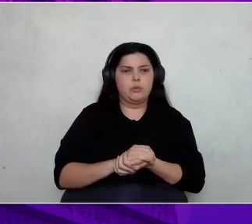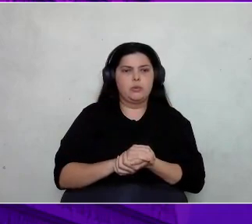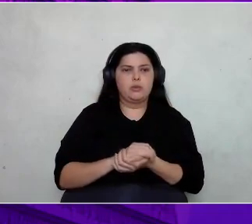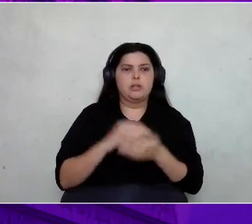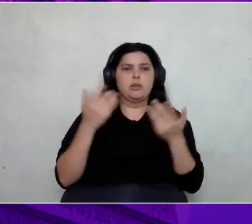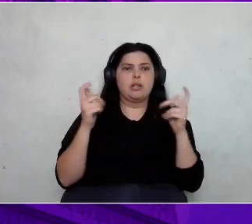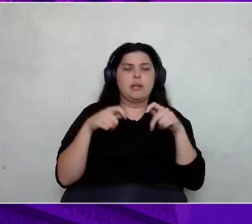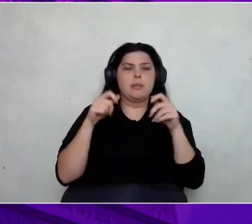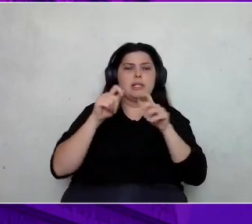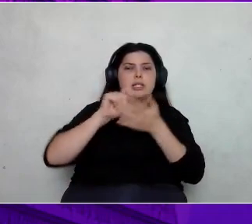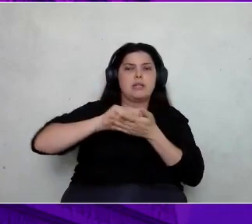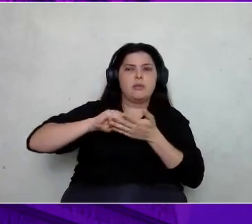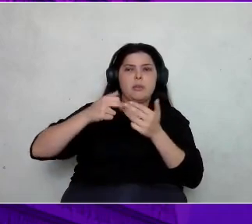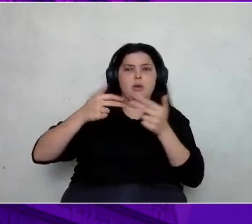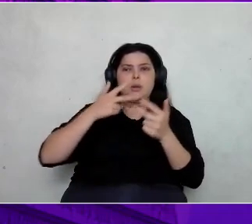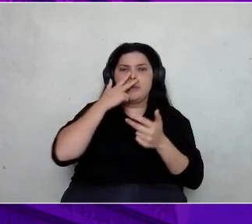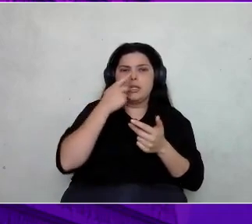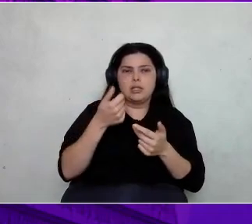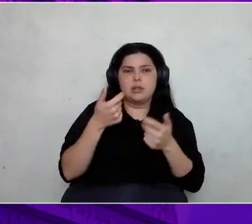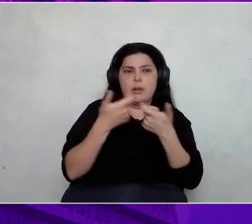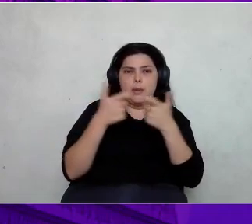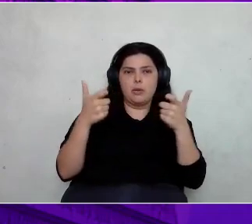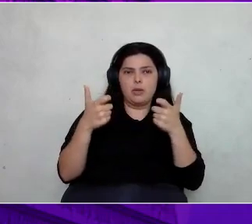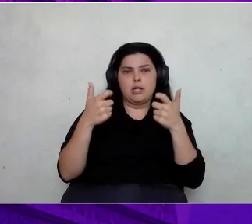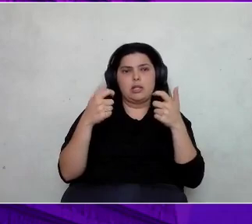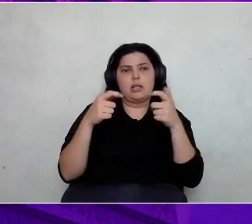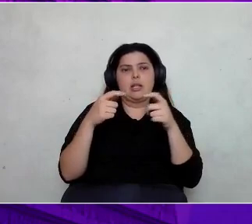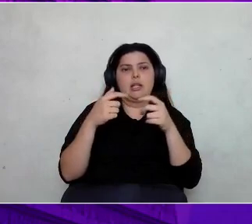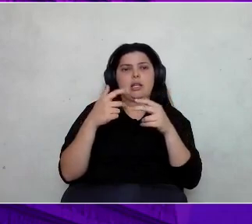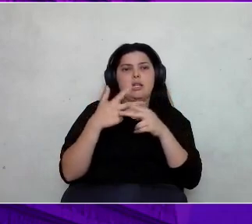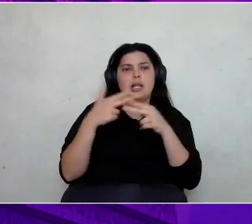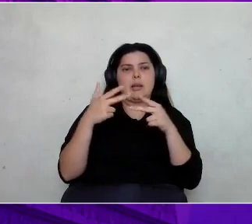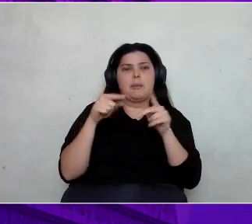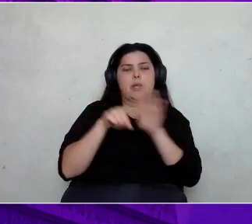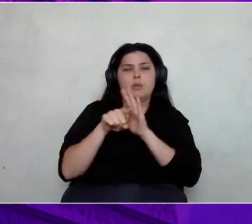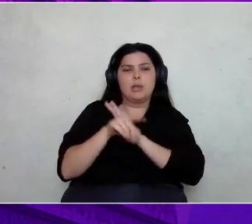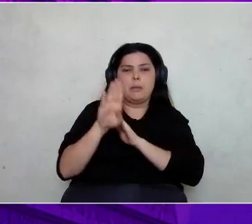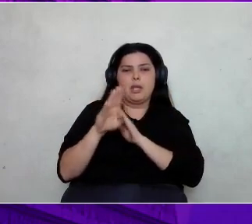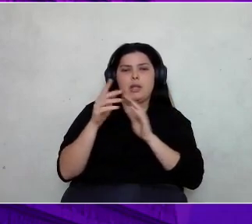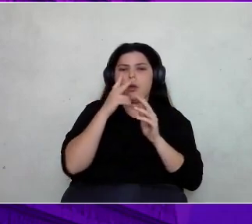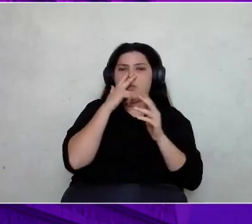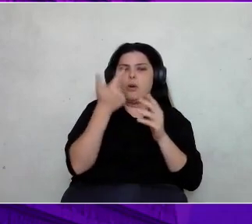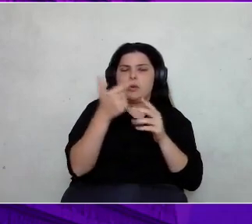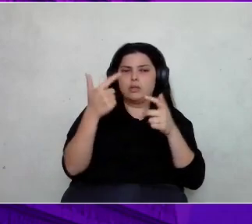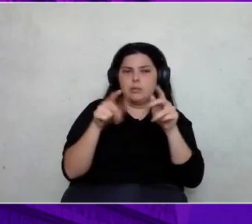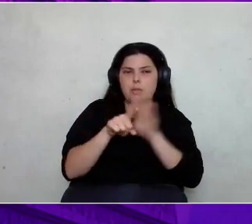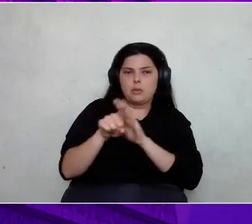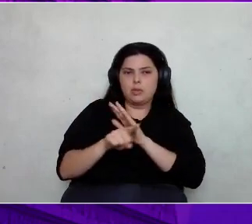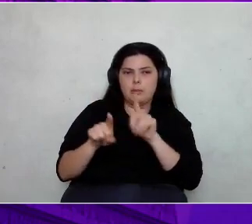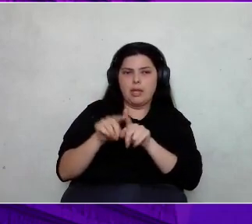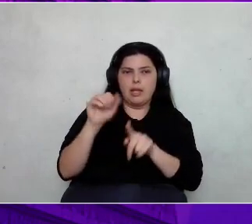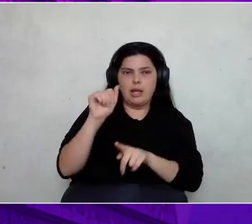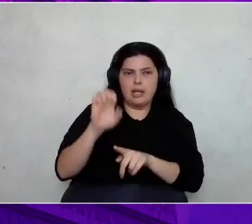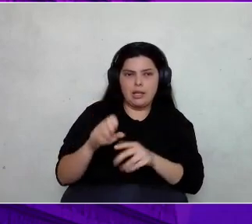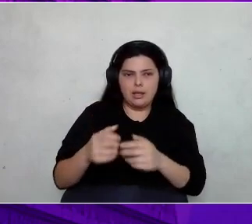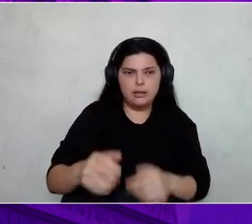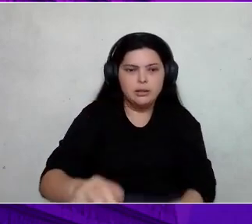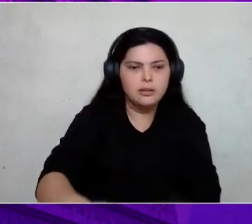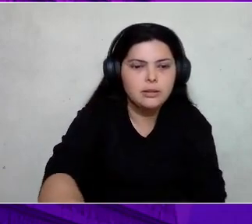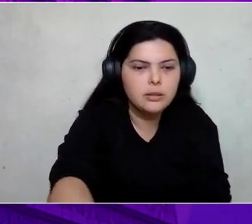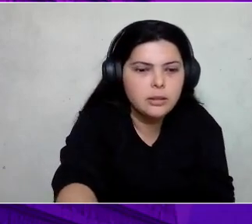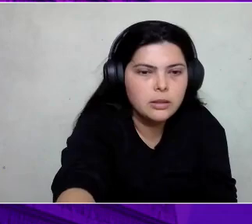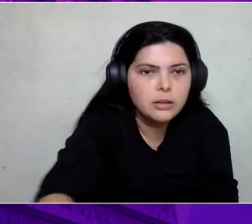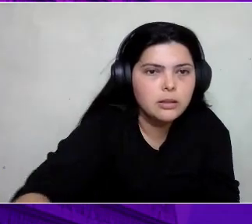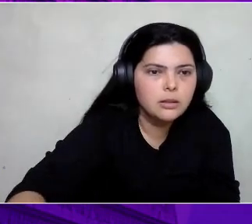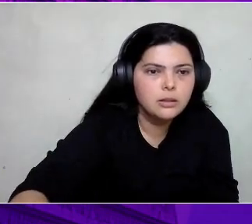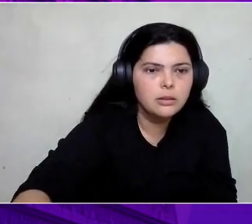do tipo: a maioria neutra da questão B não se repete para as demais questões. A e E têm respostas majoritariamente concordantes.